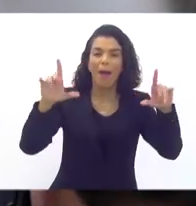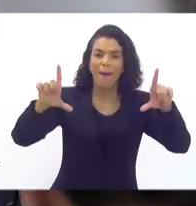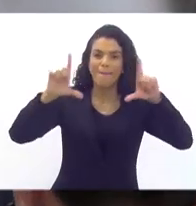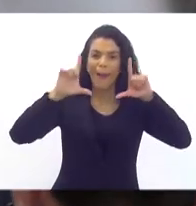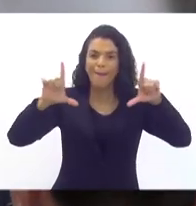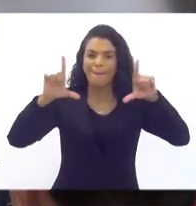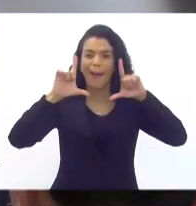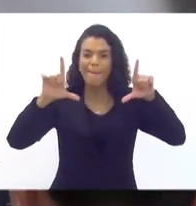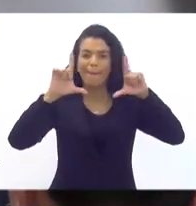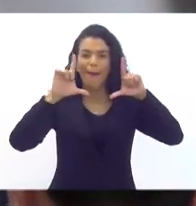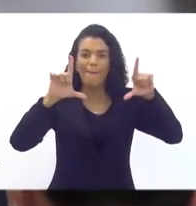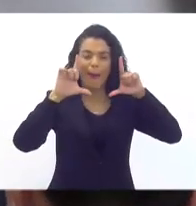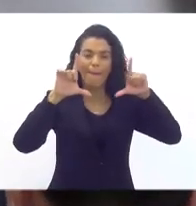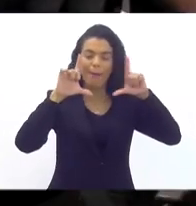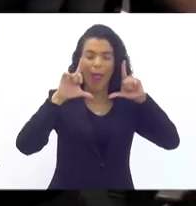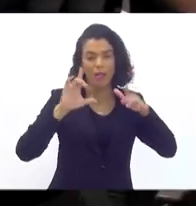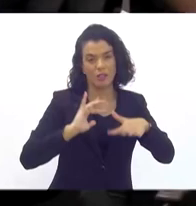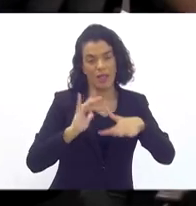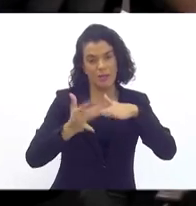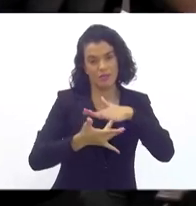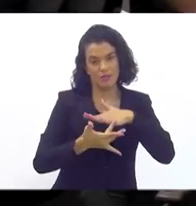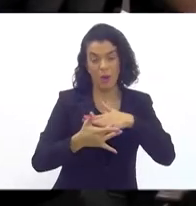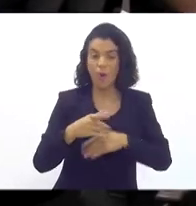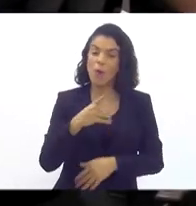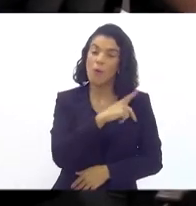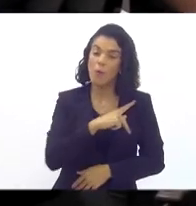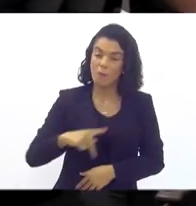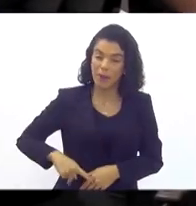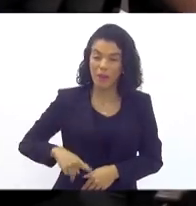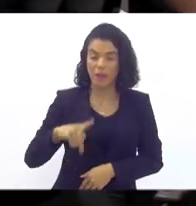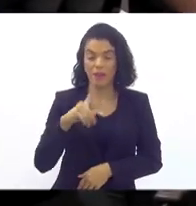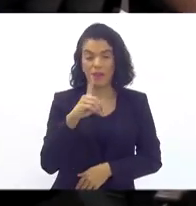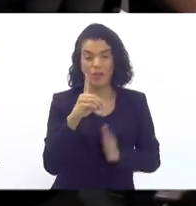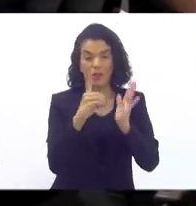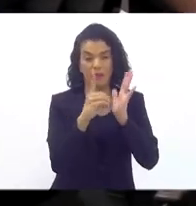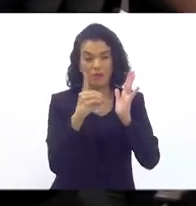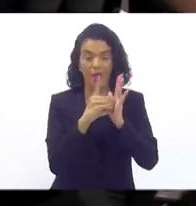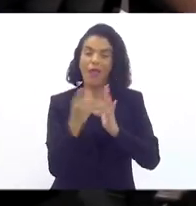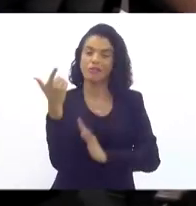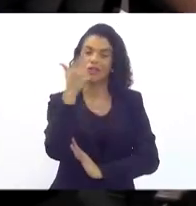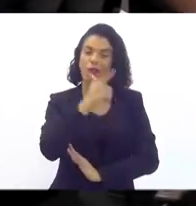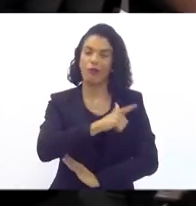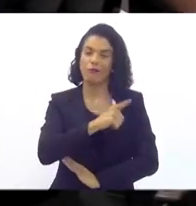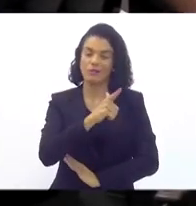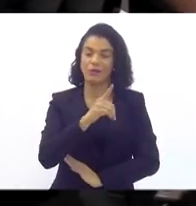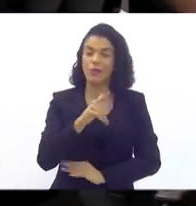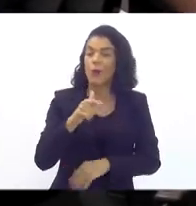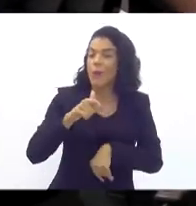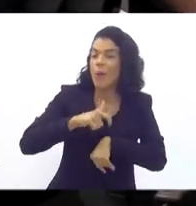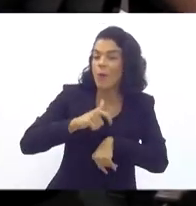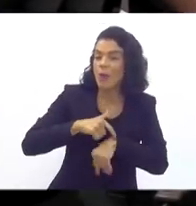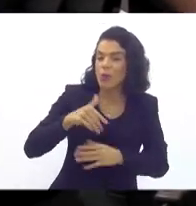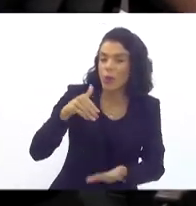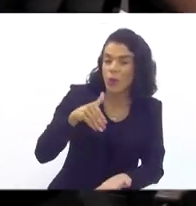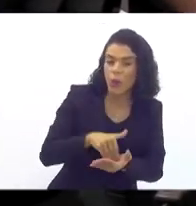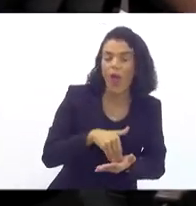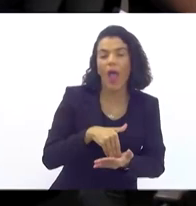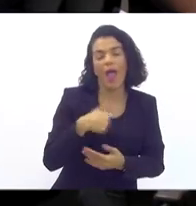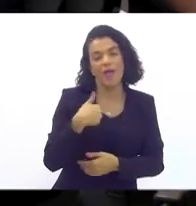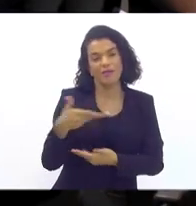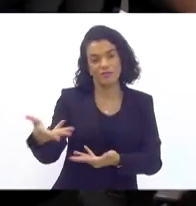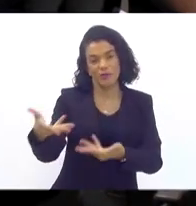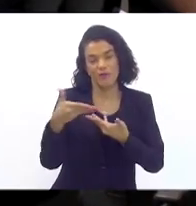quem caminha o presidente do Detran e a gente vai chegar no alvo concorrente a gente convoca